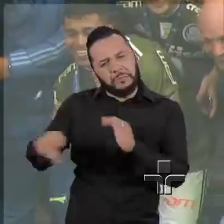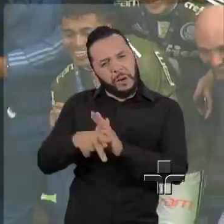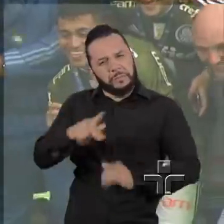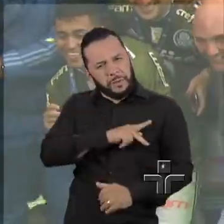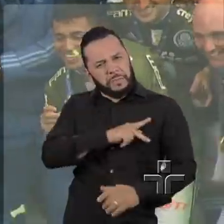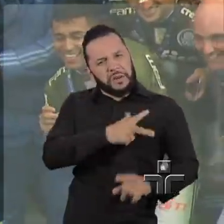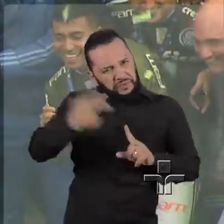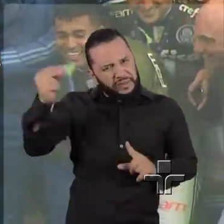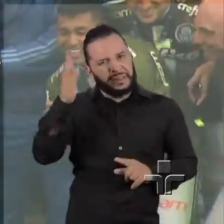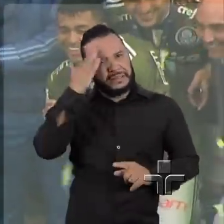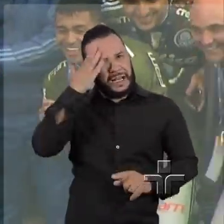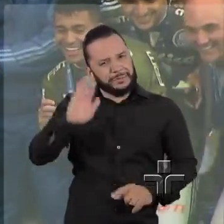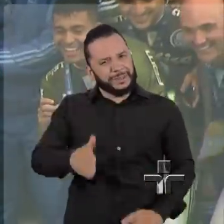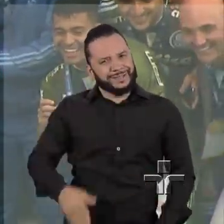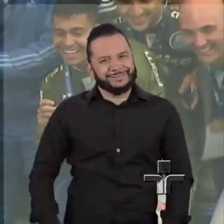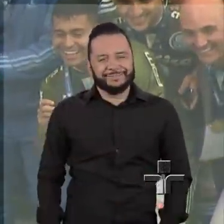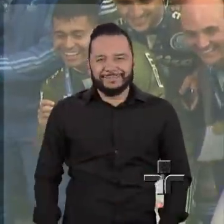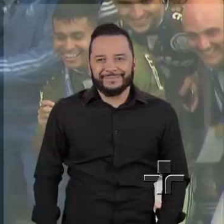academia.